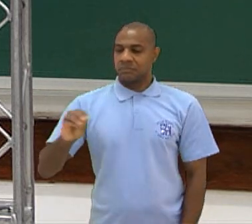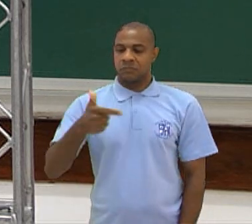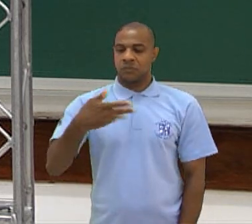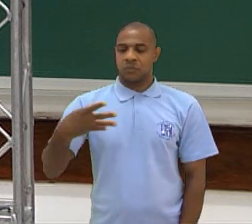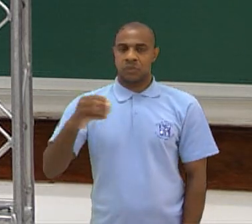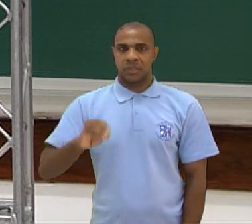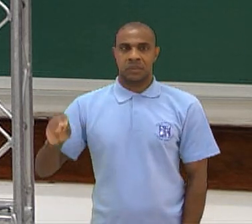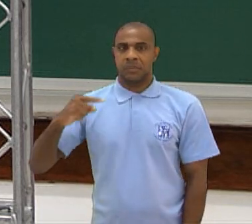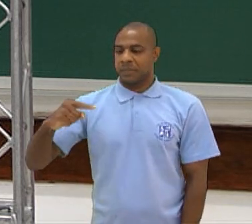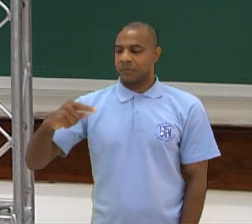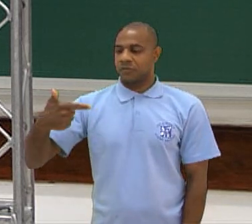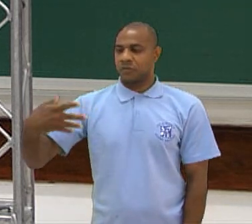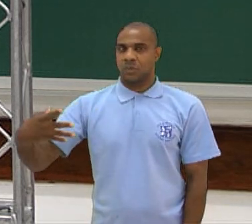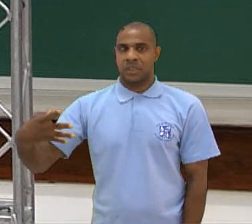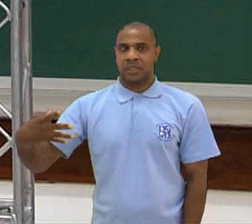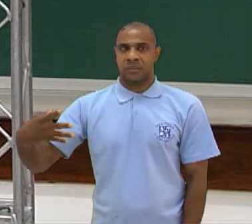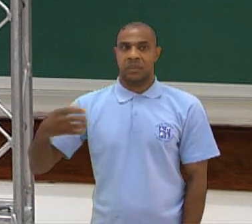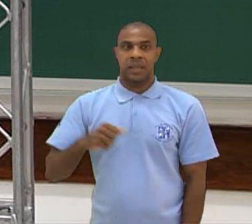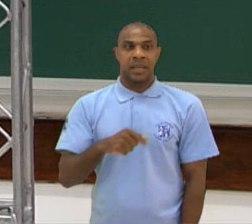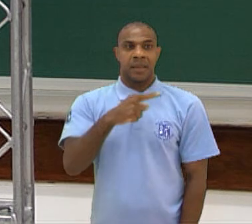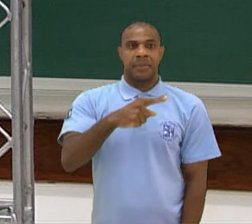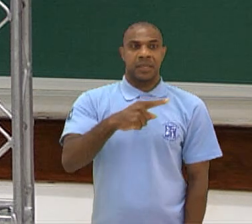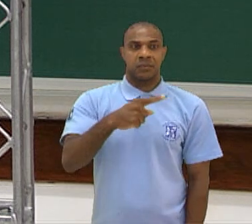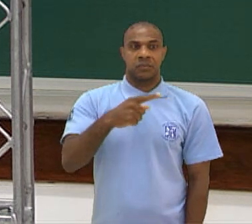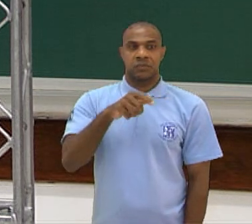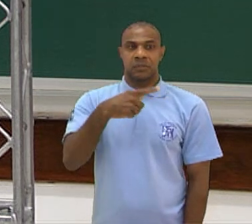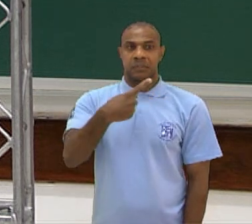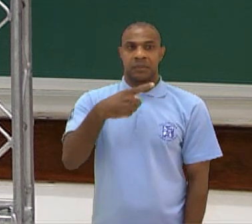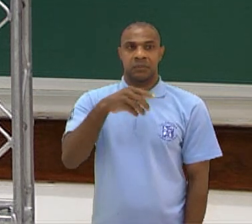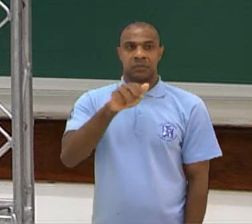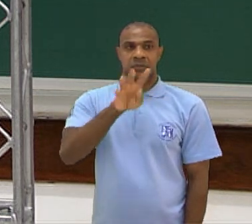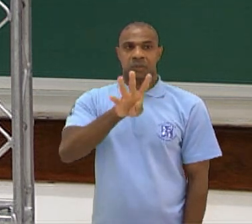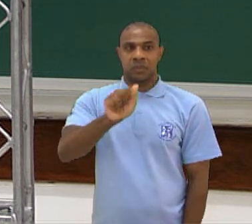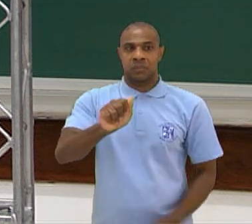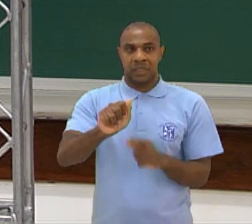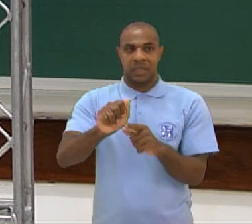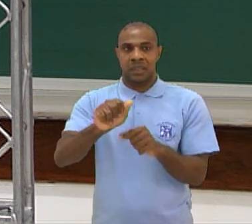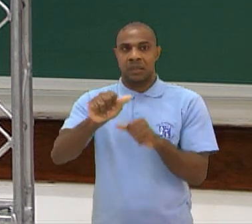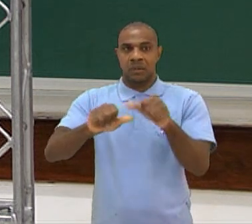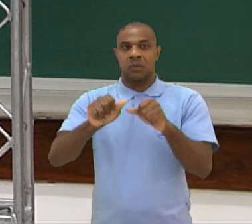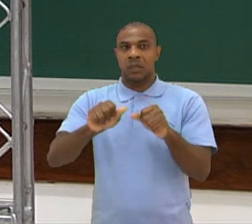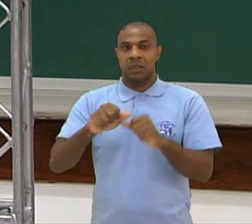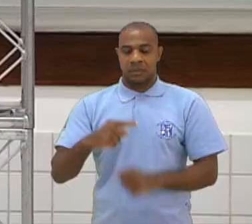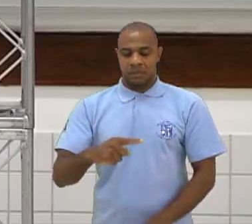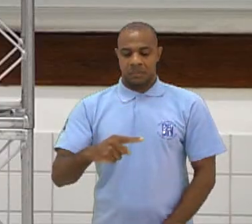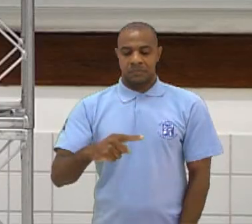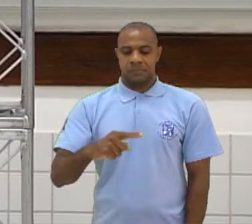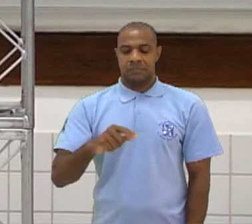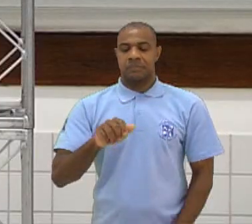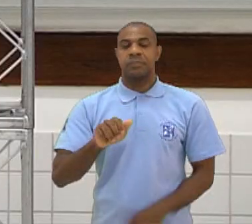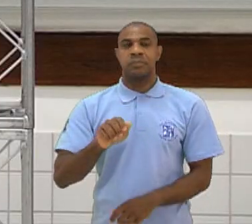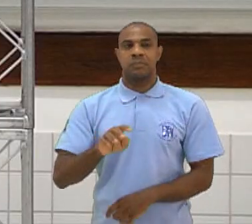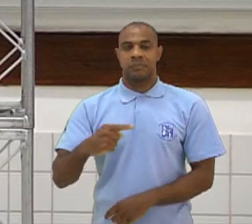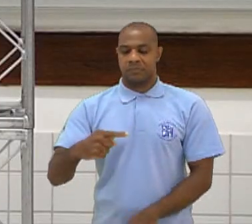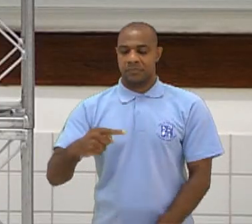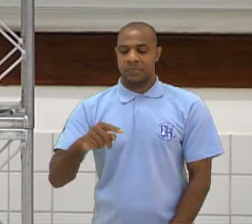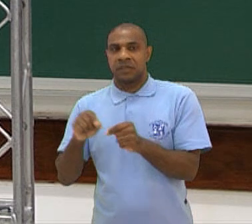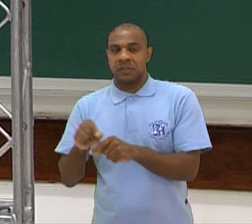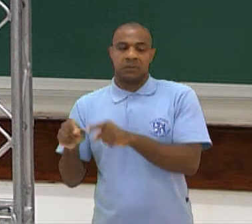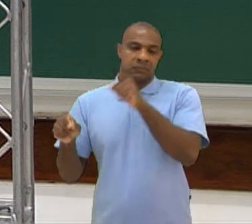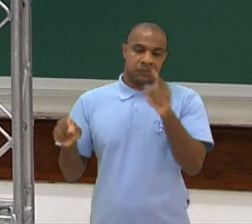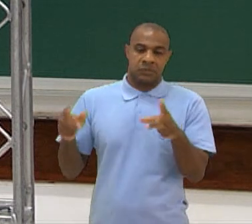menos 24. Pego menos 4 multiplicando e passo dividindo. Um detalhe muito importante, o pessoal usa isso, pega o